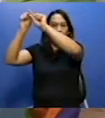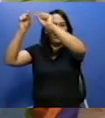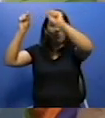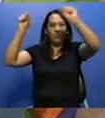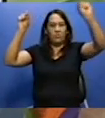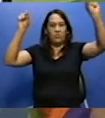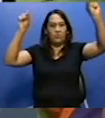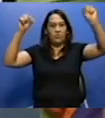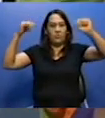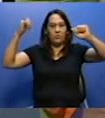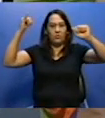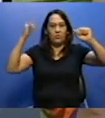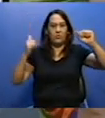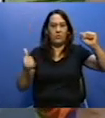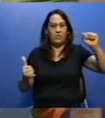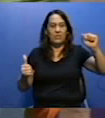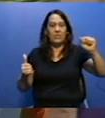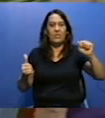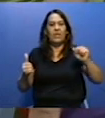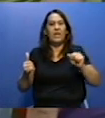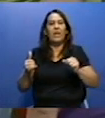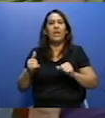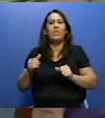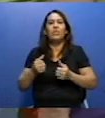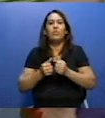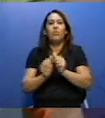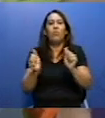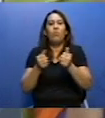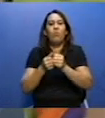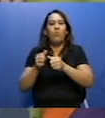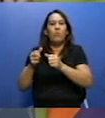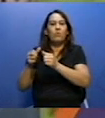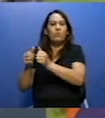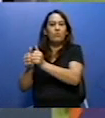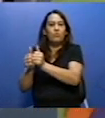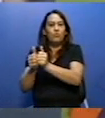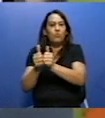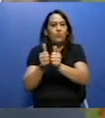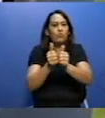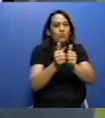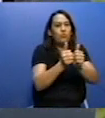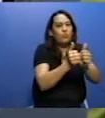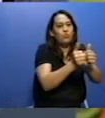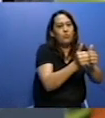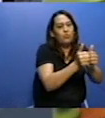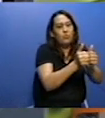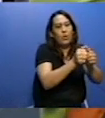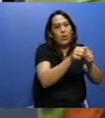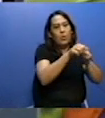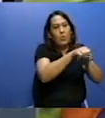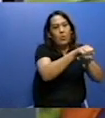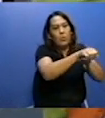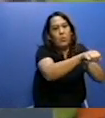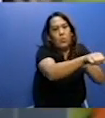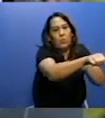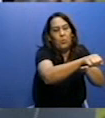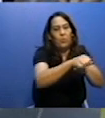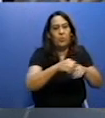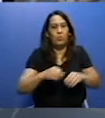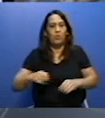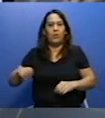a eletricidade pro bonde andar nesses trilhos aqui, ó, diferente do trilho do trem. Também é um meio